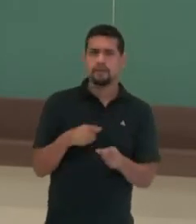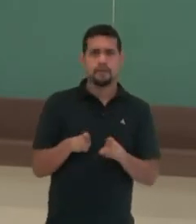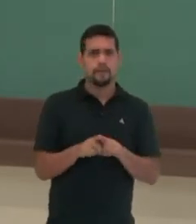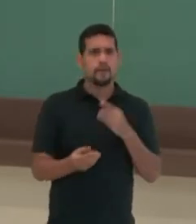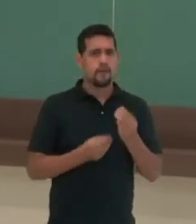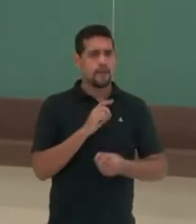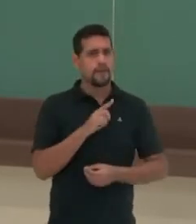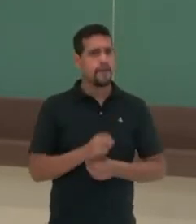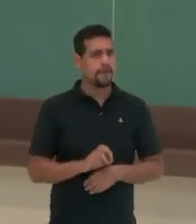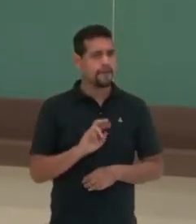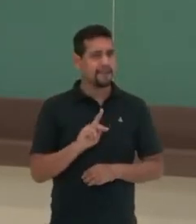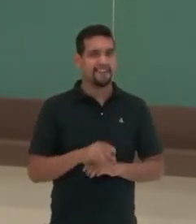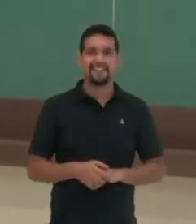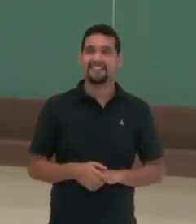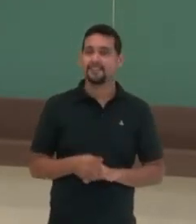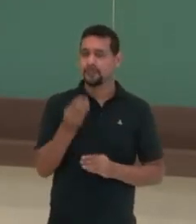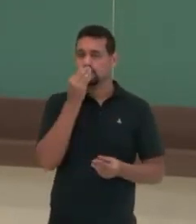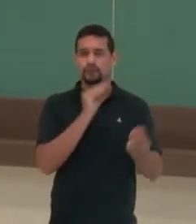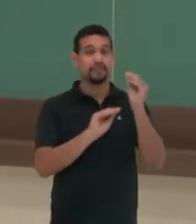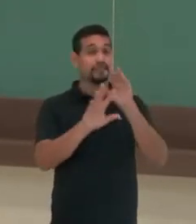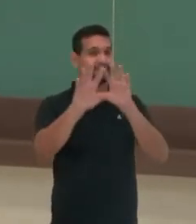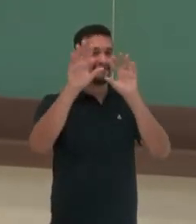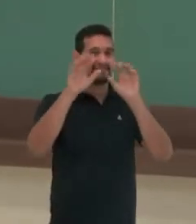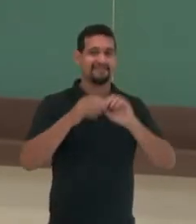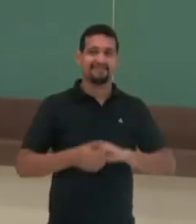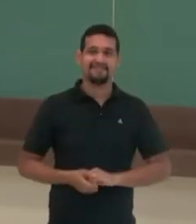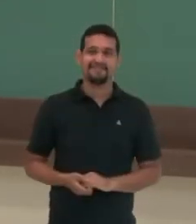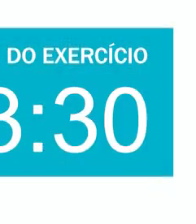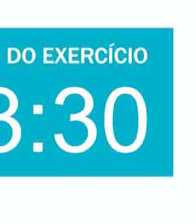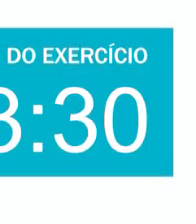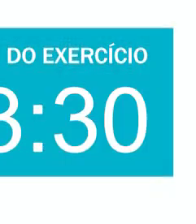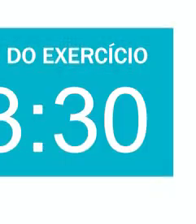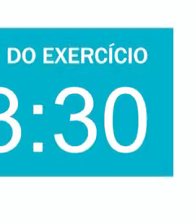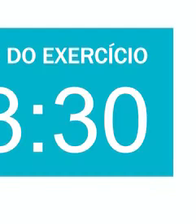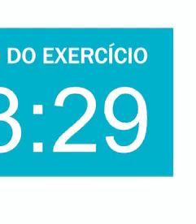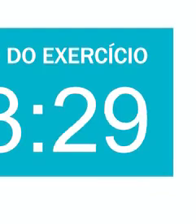que ficou essa questão, tá bom? Beijo!